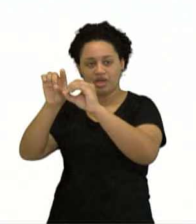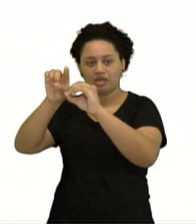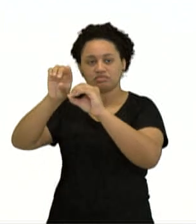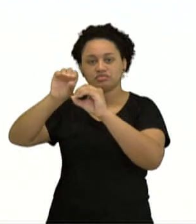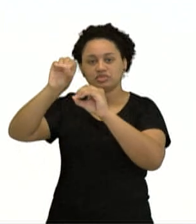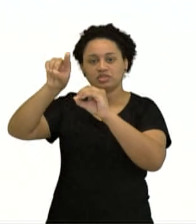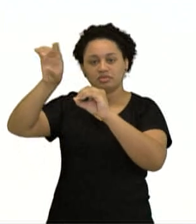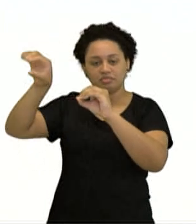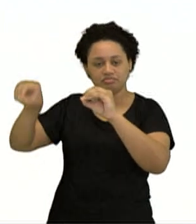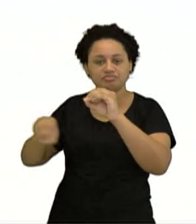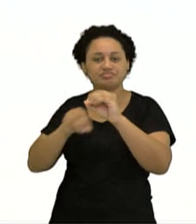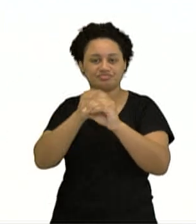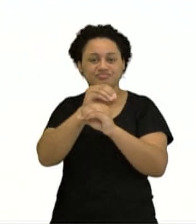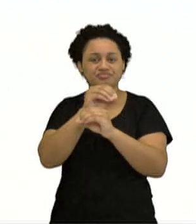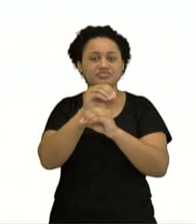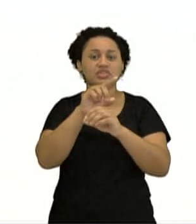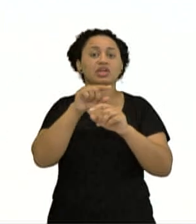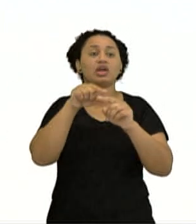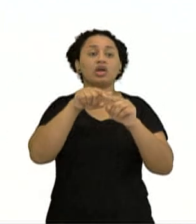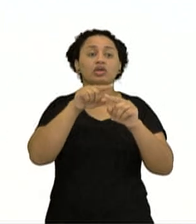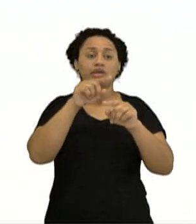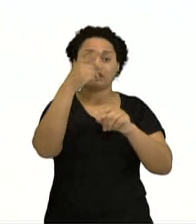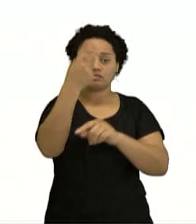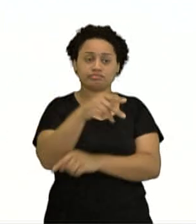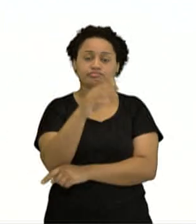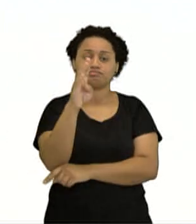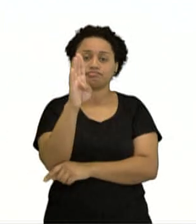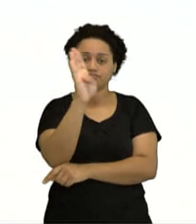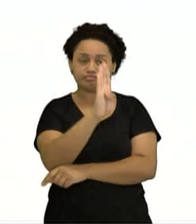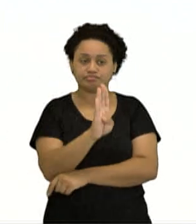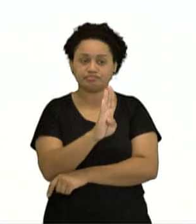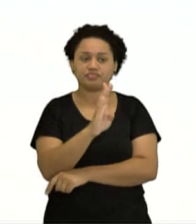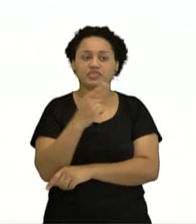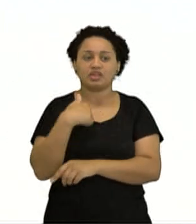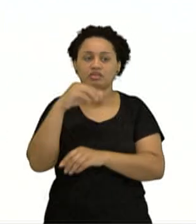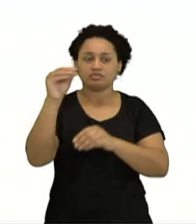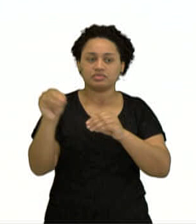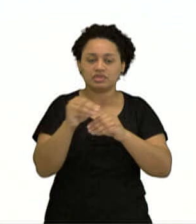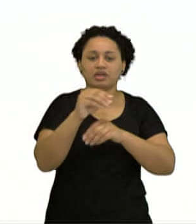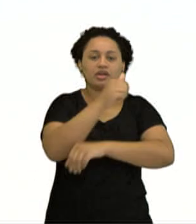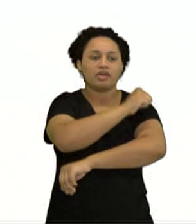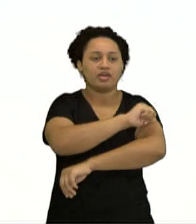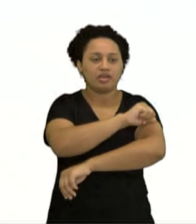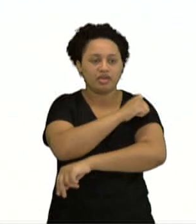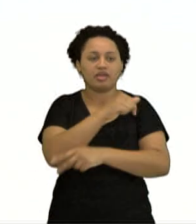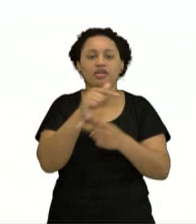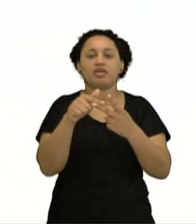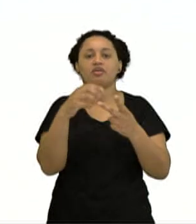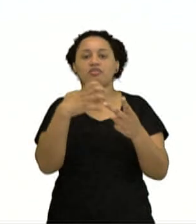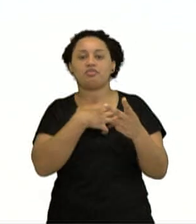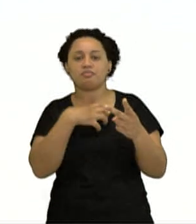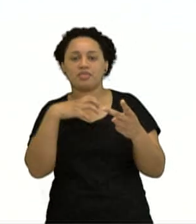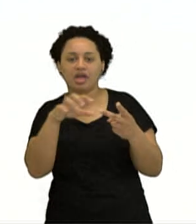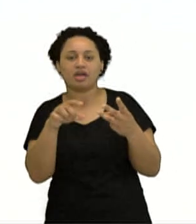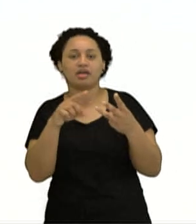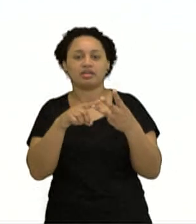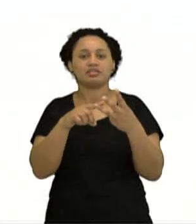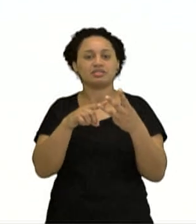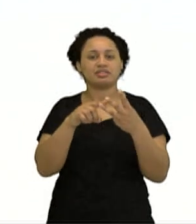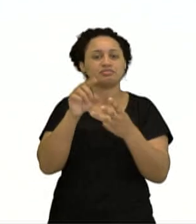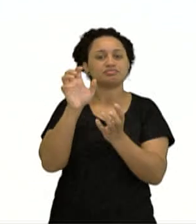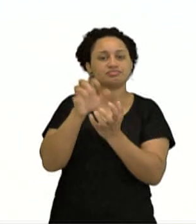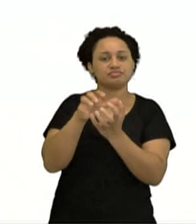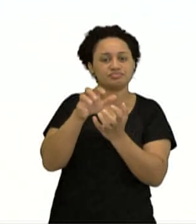de Moçambique, e no Brasil eles foram trazidos para o Rio de Janeiro, Salvador, Olinda,